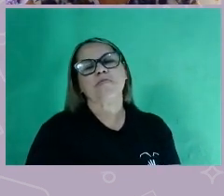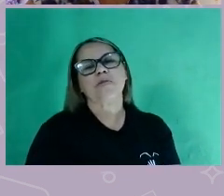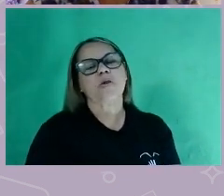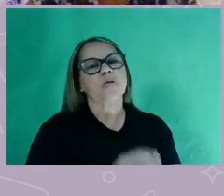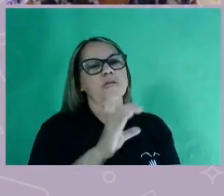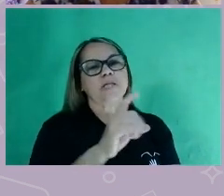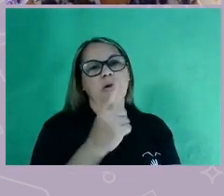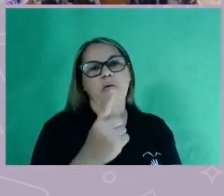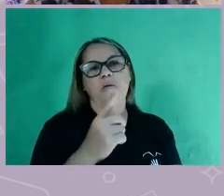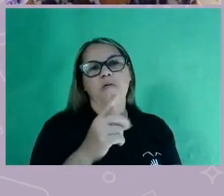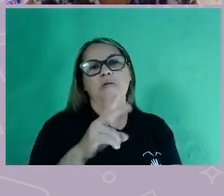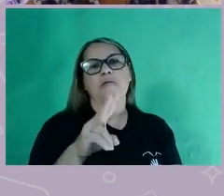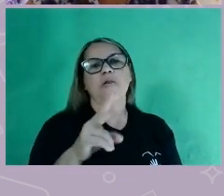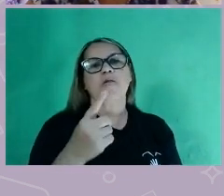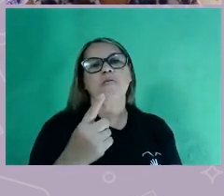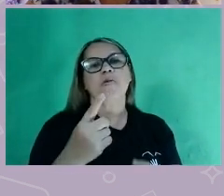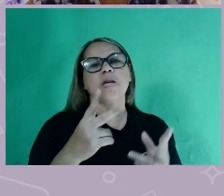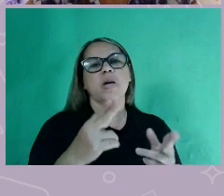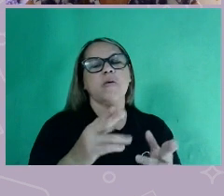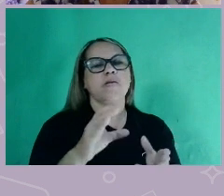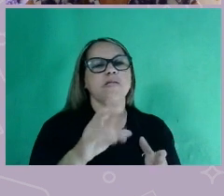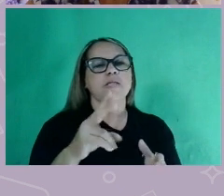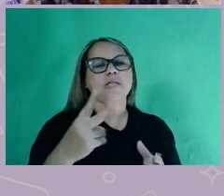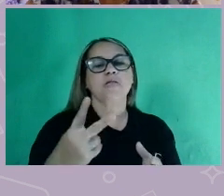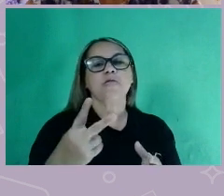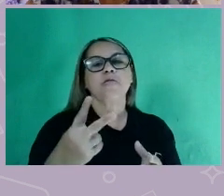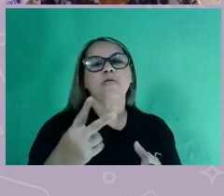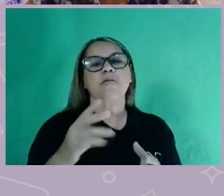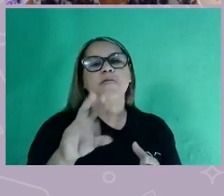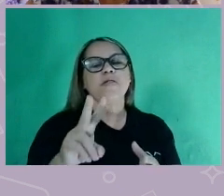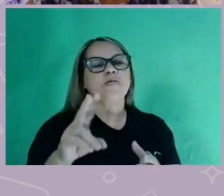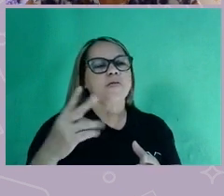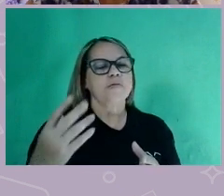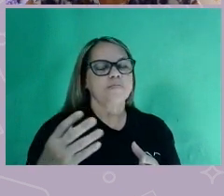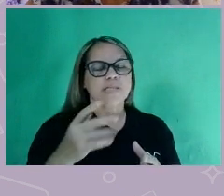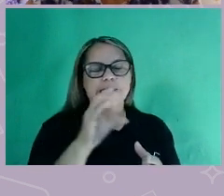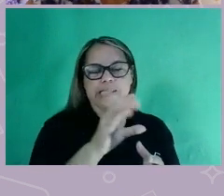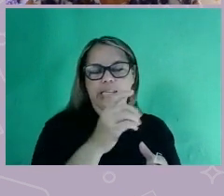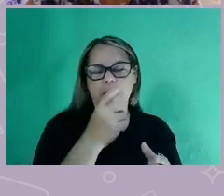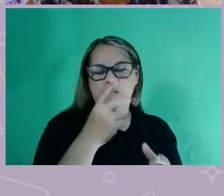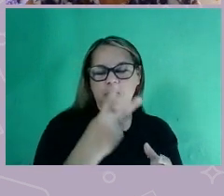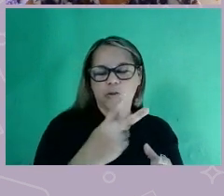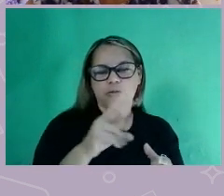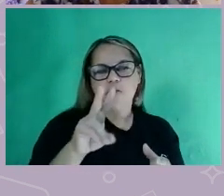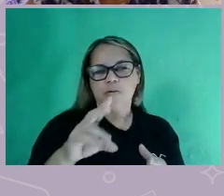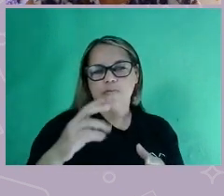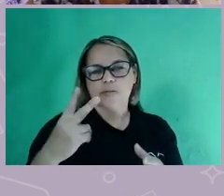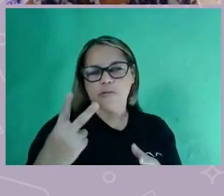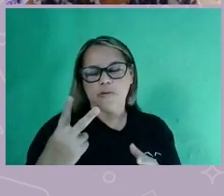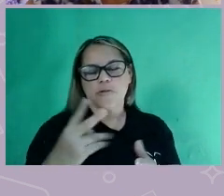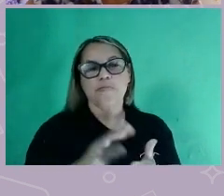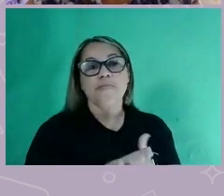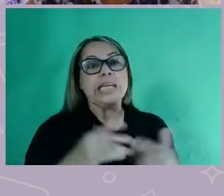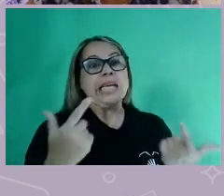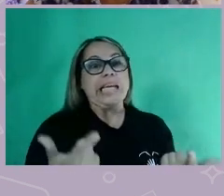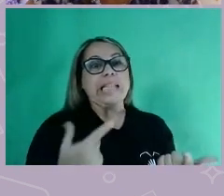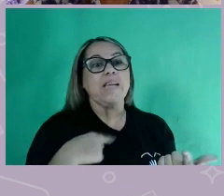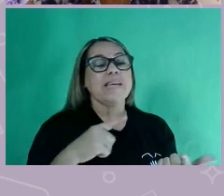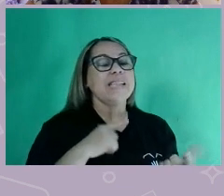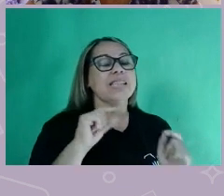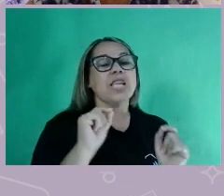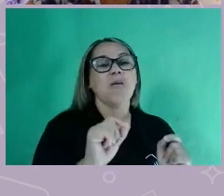é igual a concentração 2 vezes volume 2 tá certo então a concentração 1 aqui que eu tenho é de 70